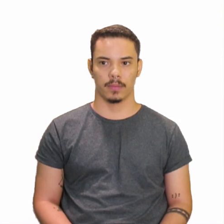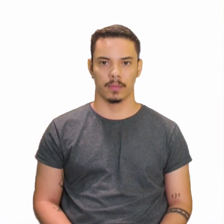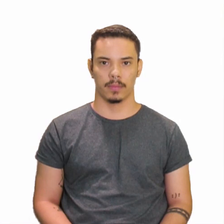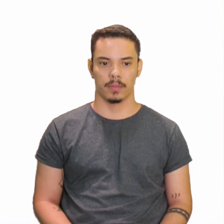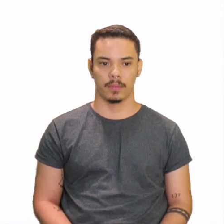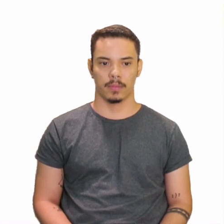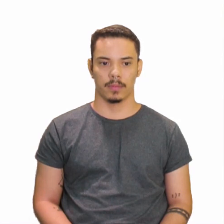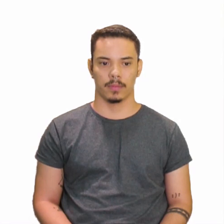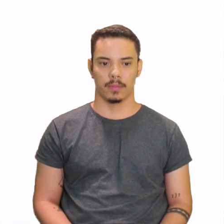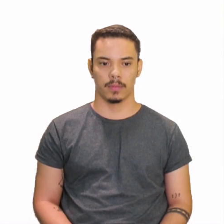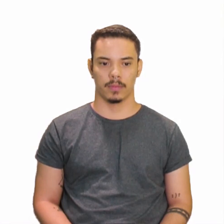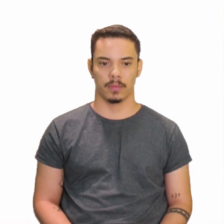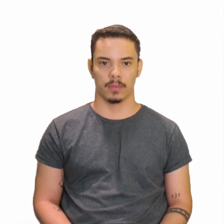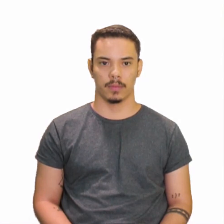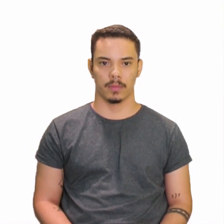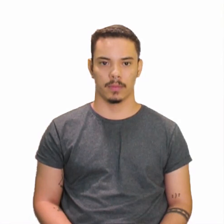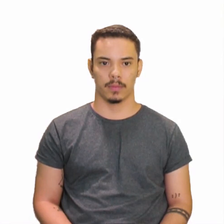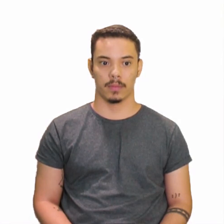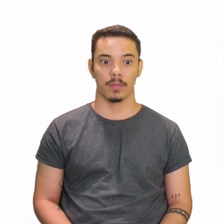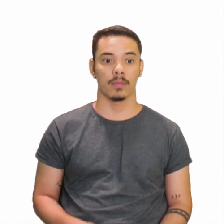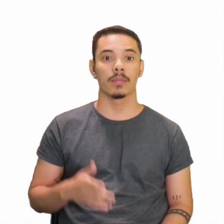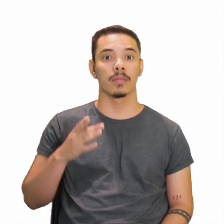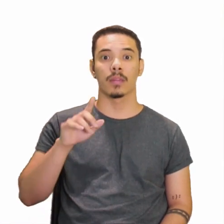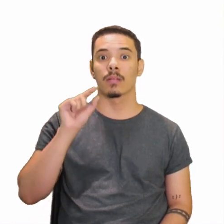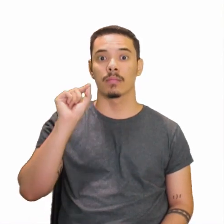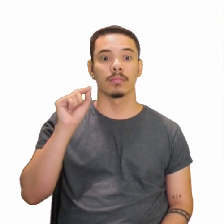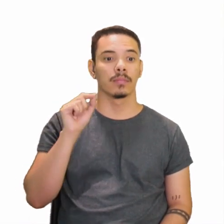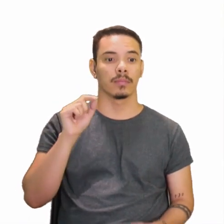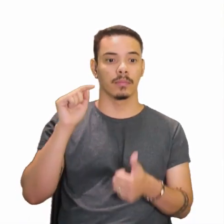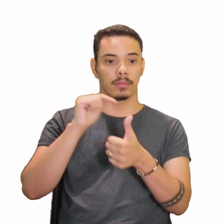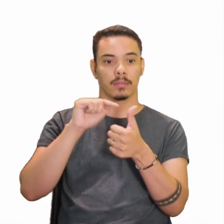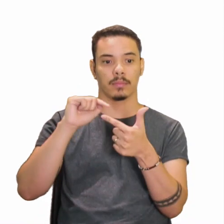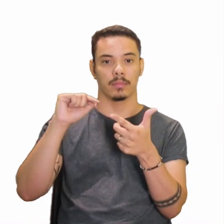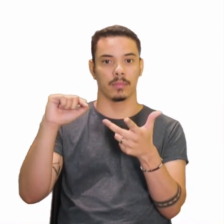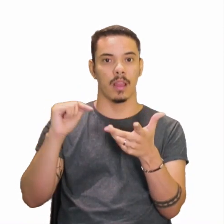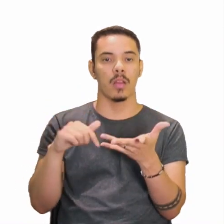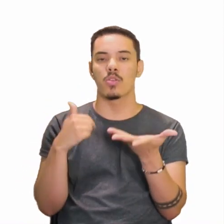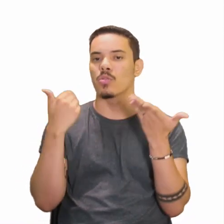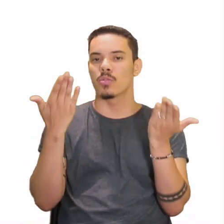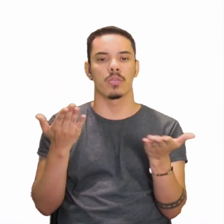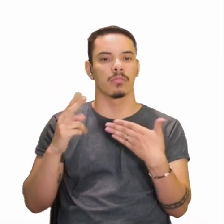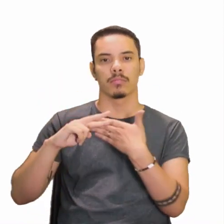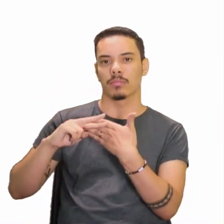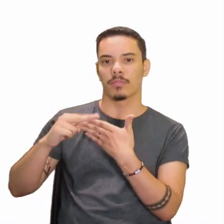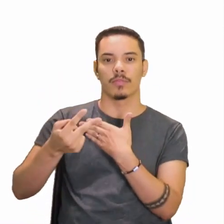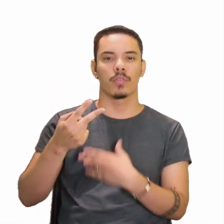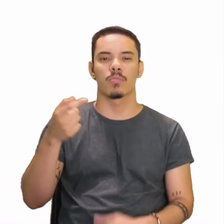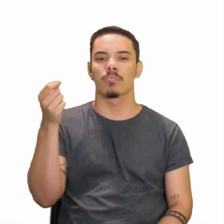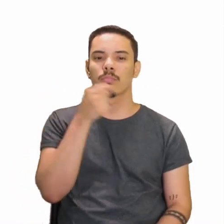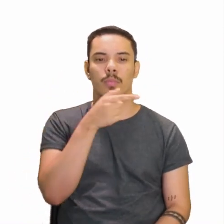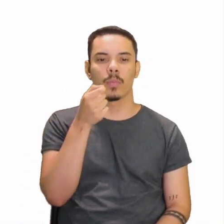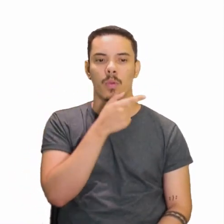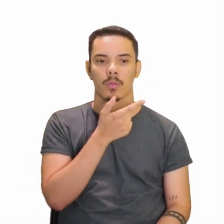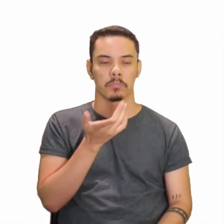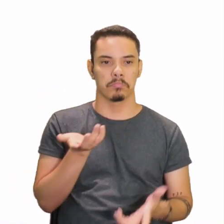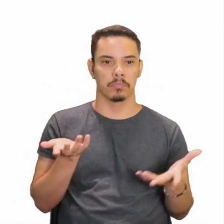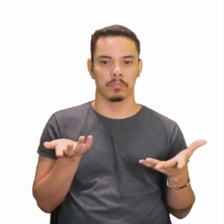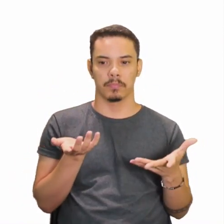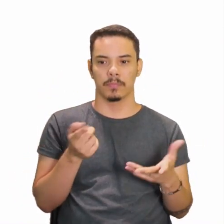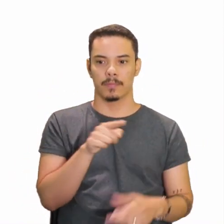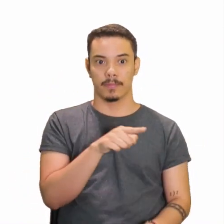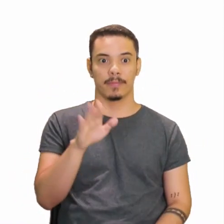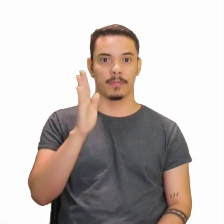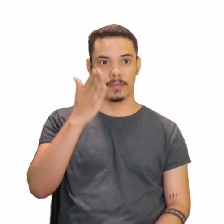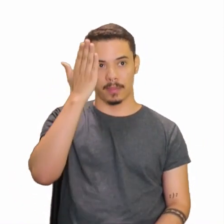termo invisibilidade. E aí, aonde está aí o efeito de humor, né? Considerando